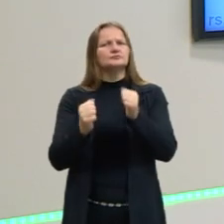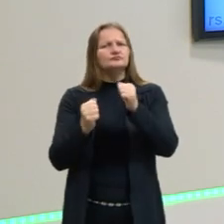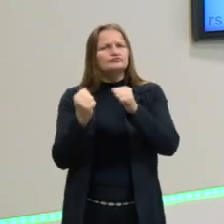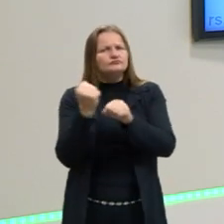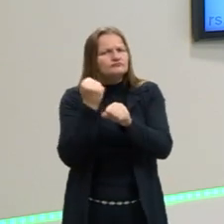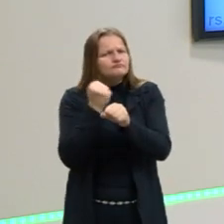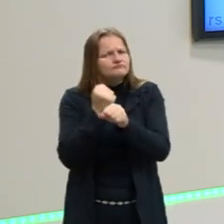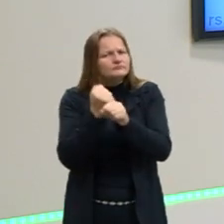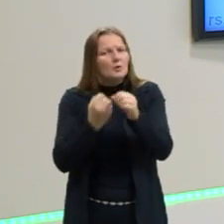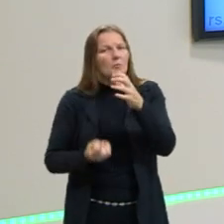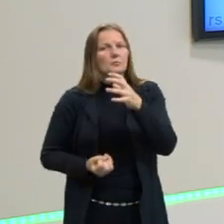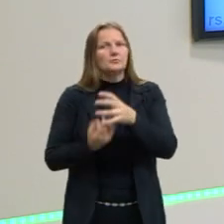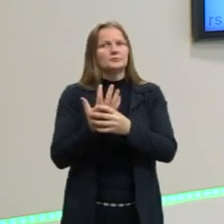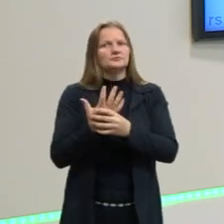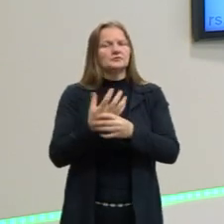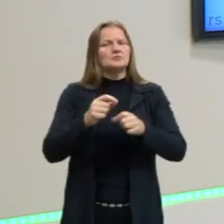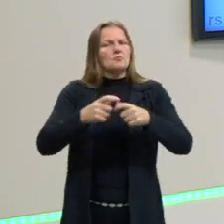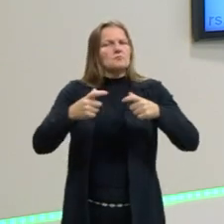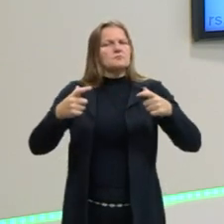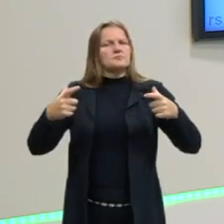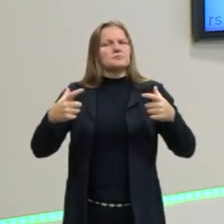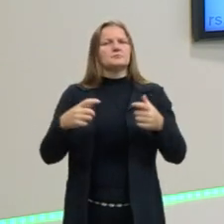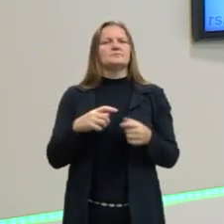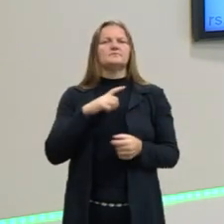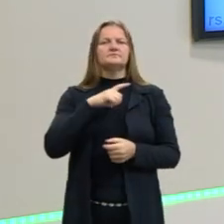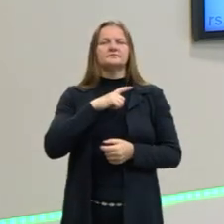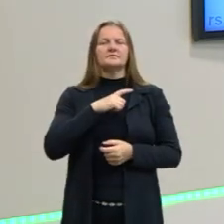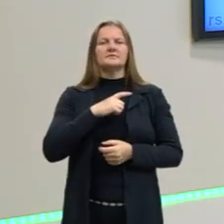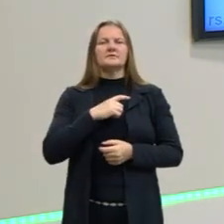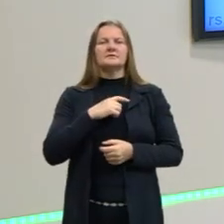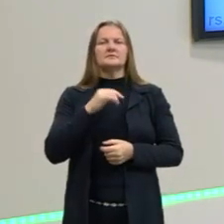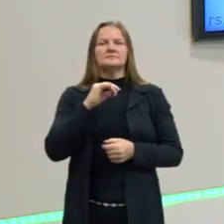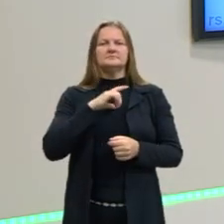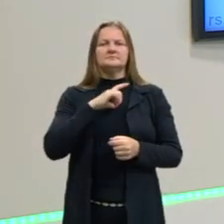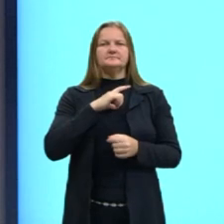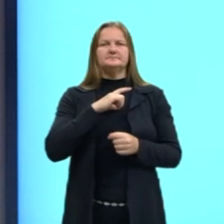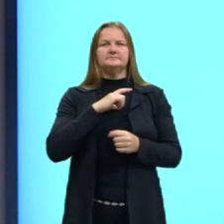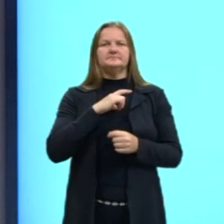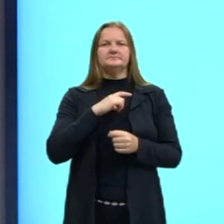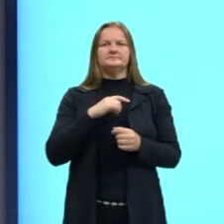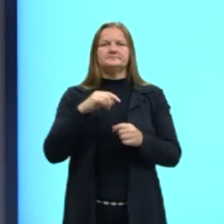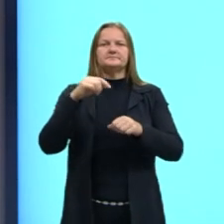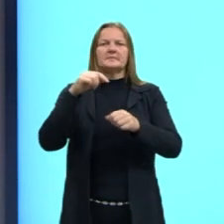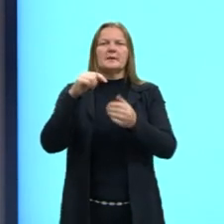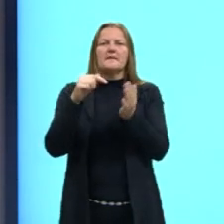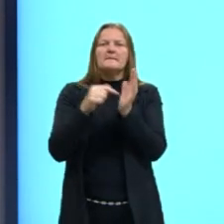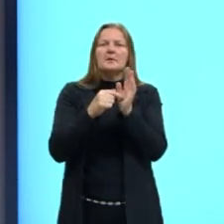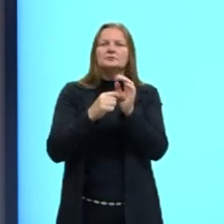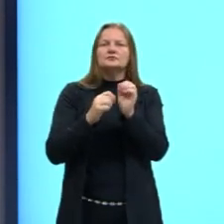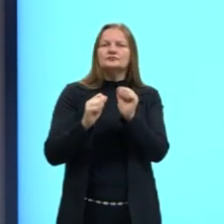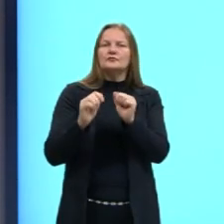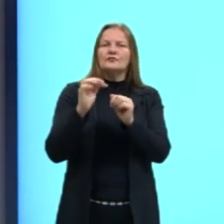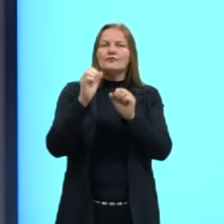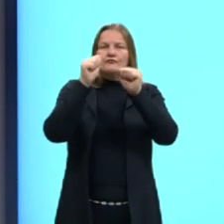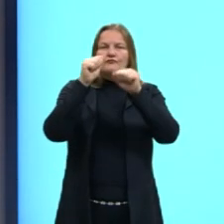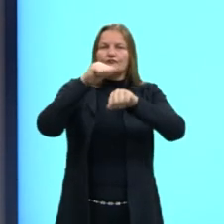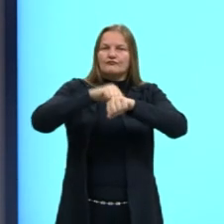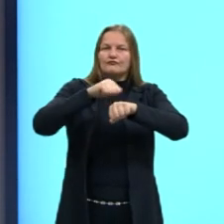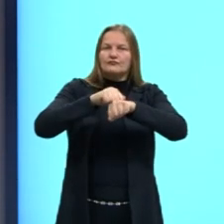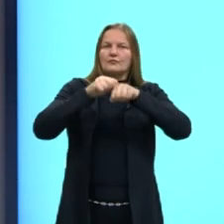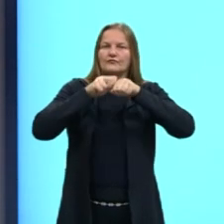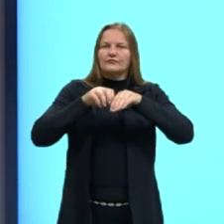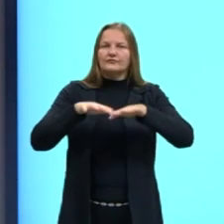ligas de forma tão abundante quando a gente fala de Altos pontos de fusão para as ligas metálicas e baixo e os